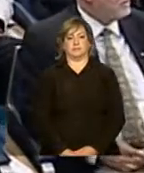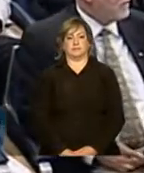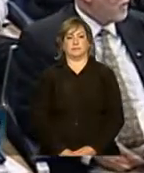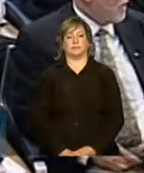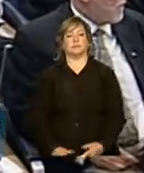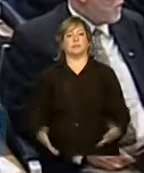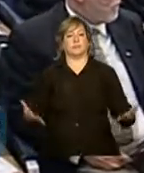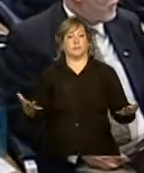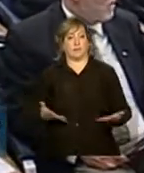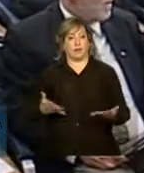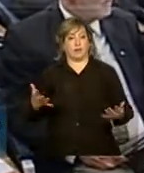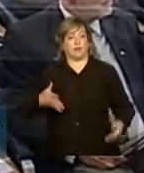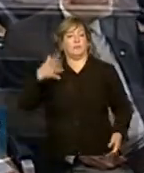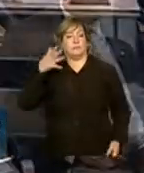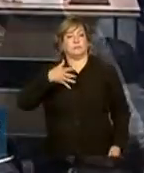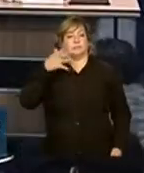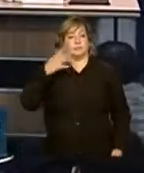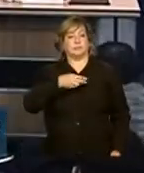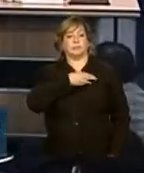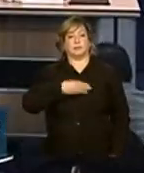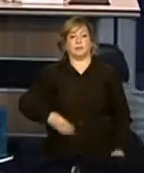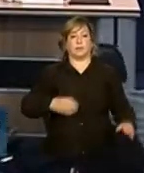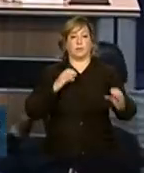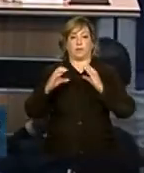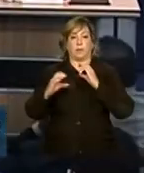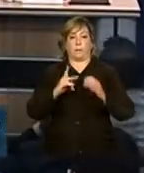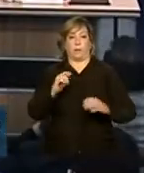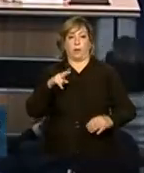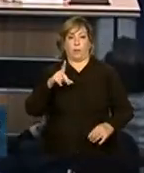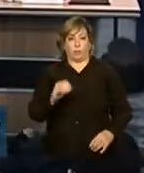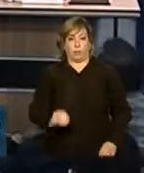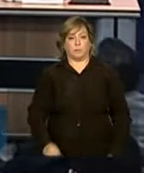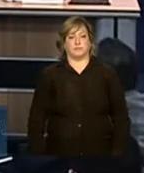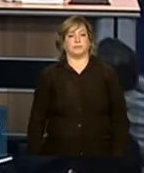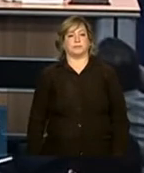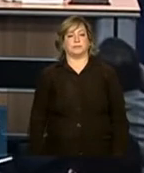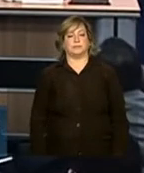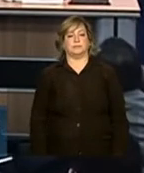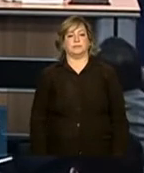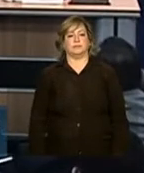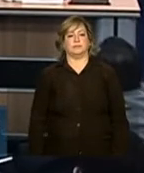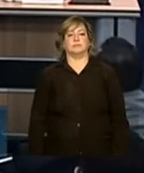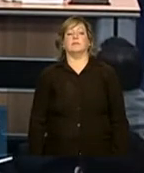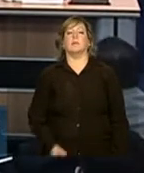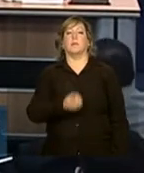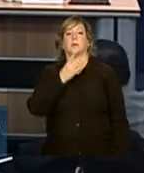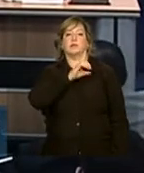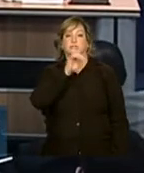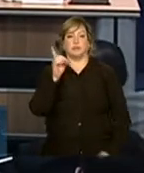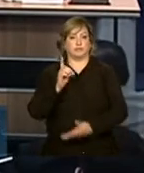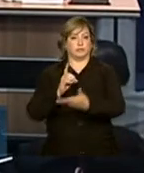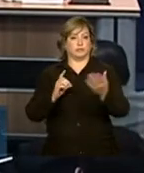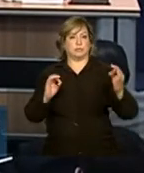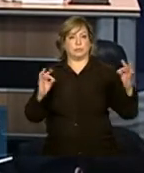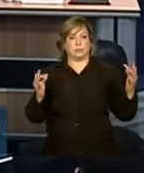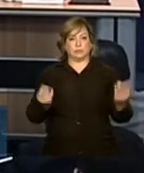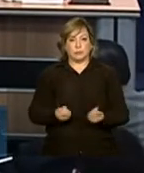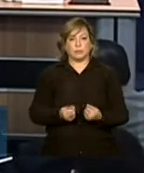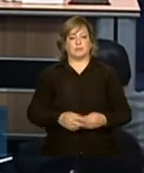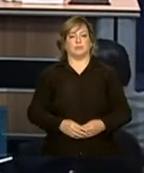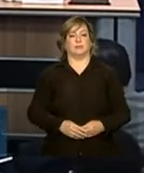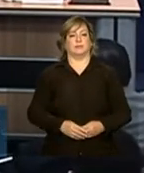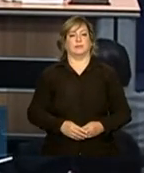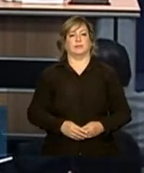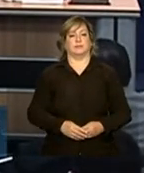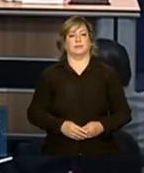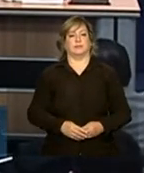hoje ouviremos agora o Ministro das Comunicações Paulo Bernardo muito bom dia a todos